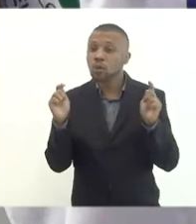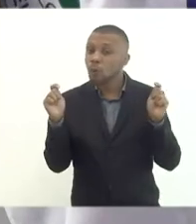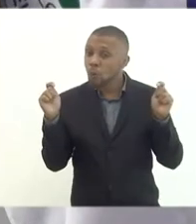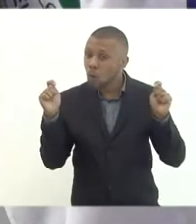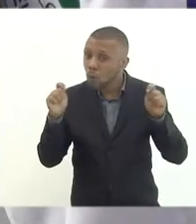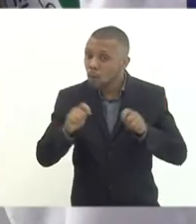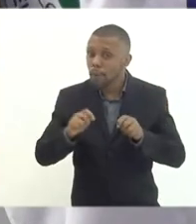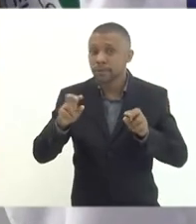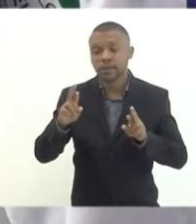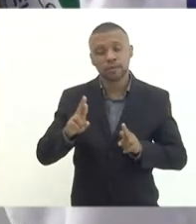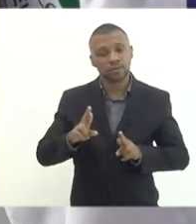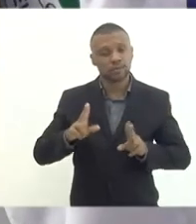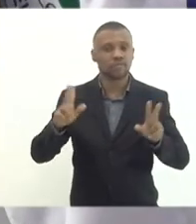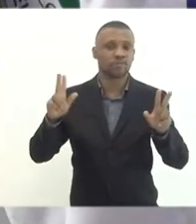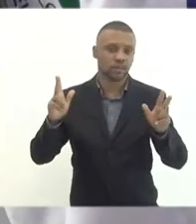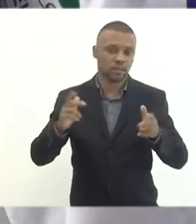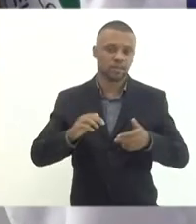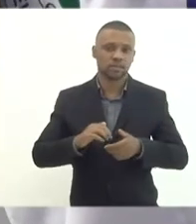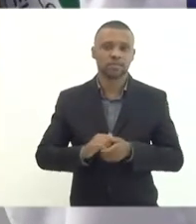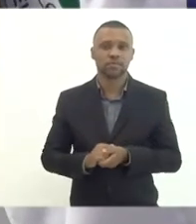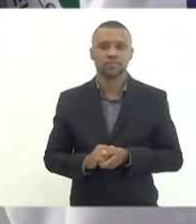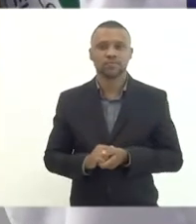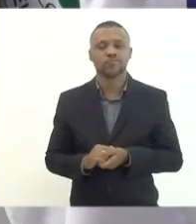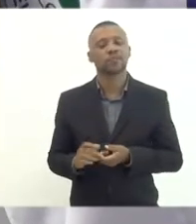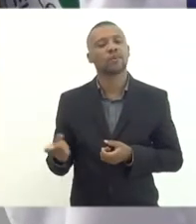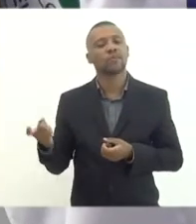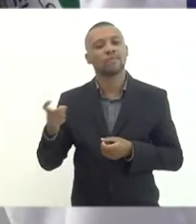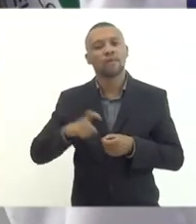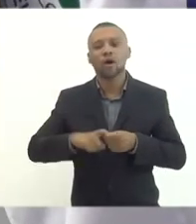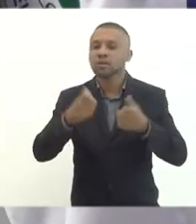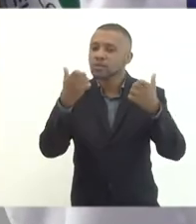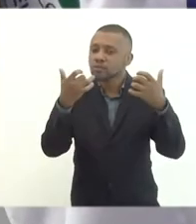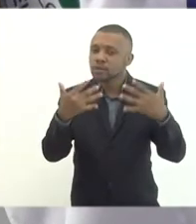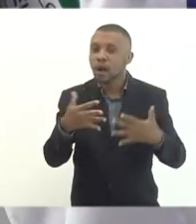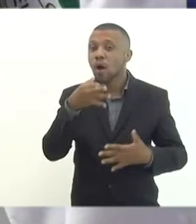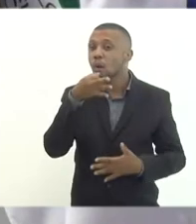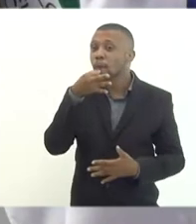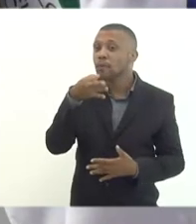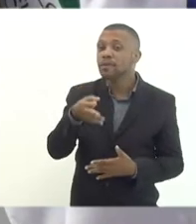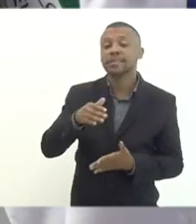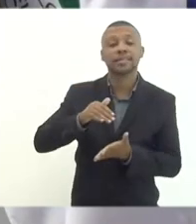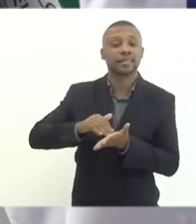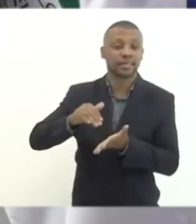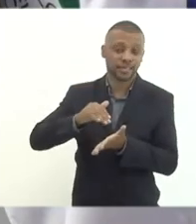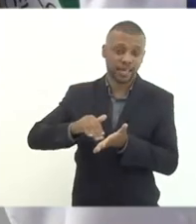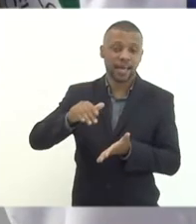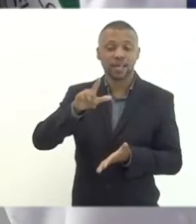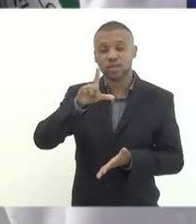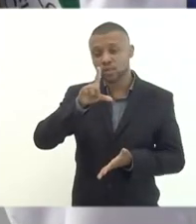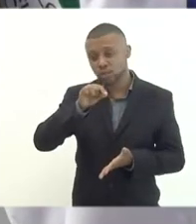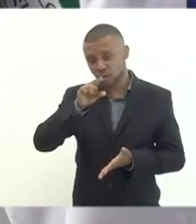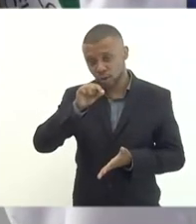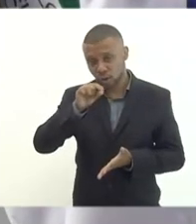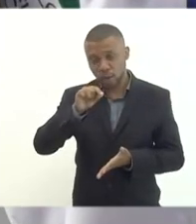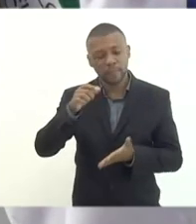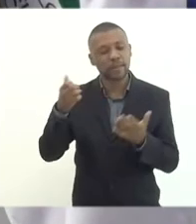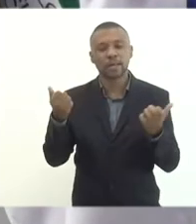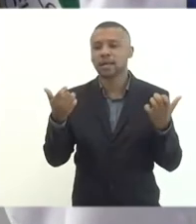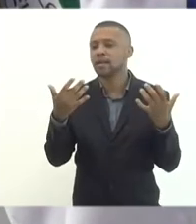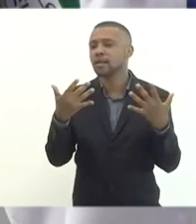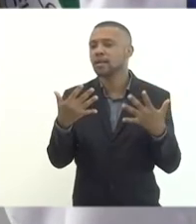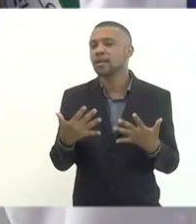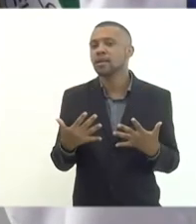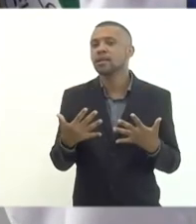competências diferentes e aqui volta dizer o posicionamento da secretária de Nilópolis e aonde ela diz